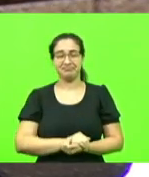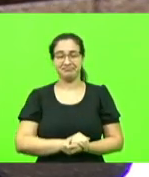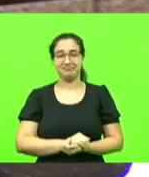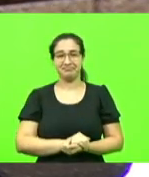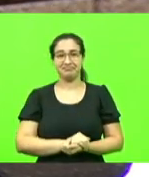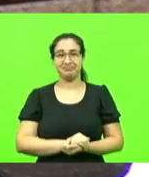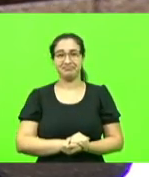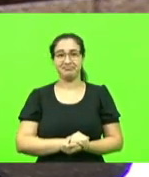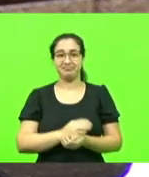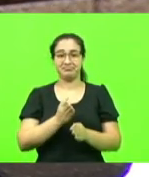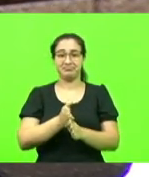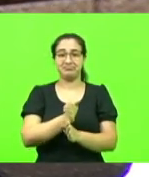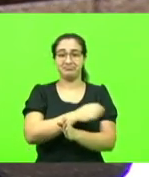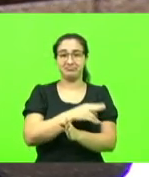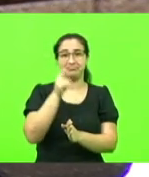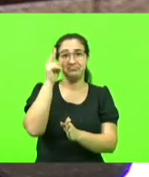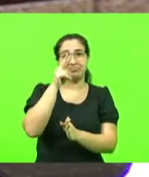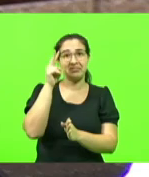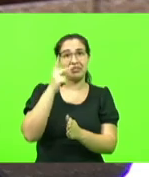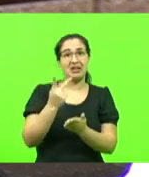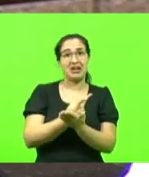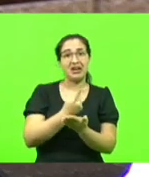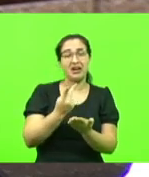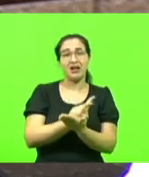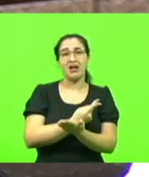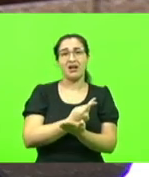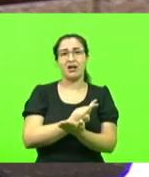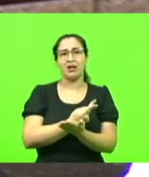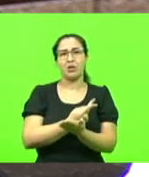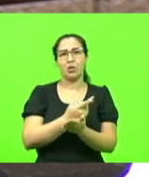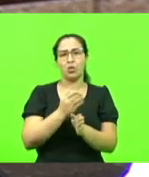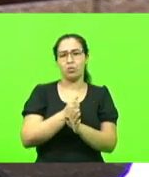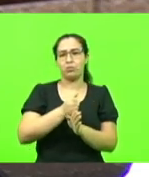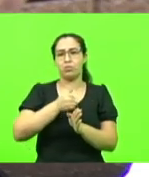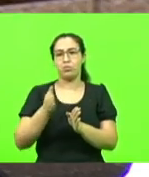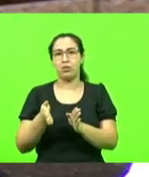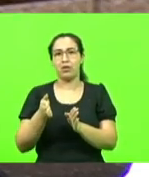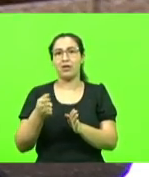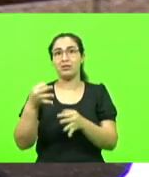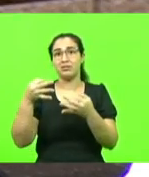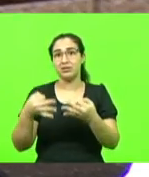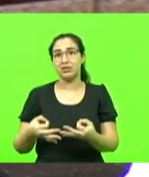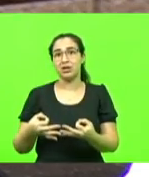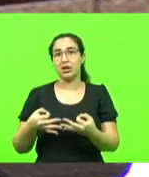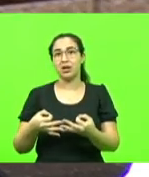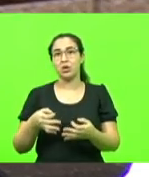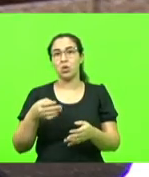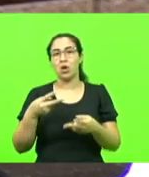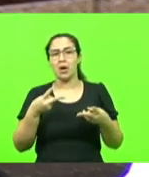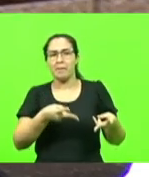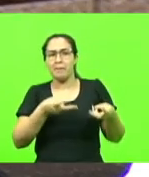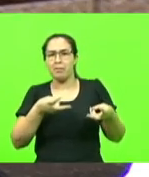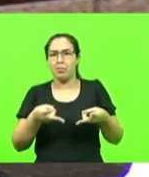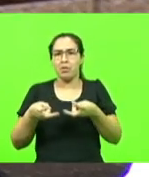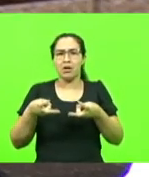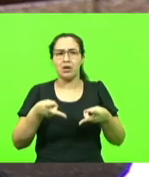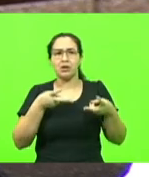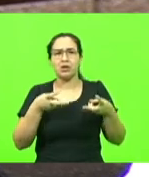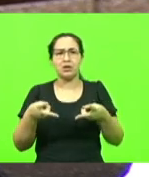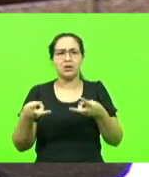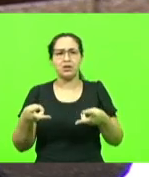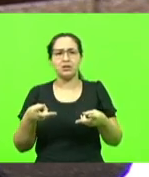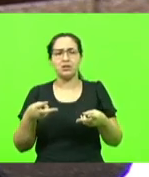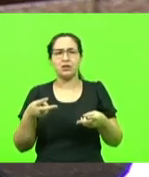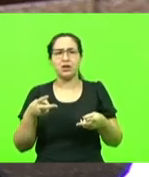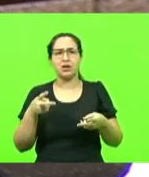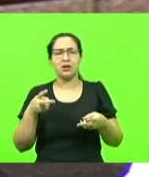da história que será lembrado quando nós começarmos, com o tempo, a ir tirando os esqueletos do armário e